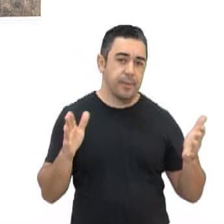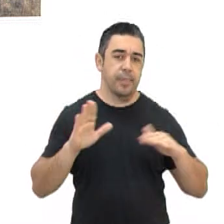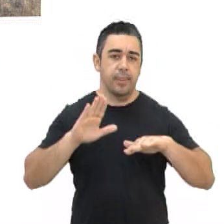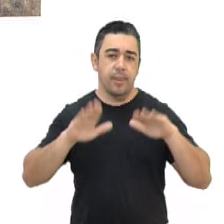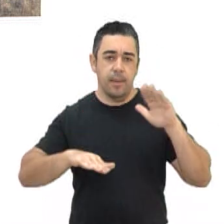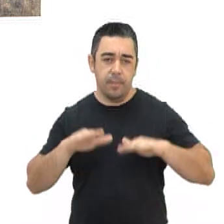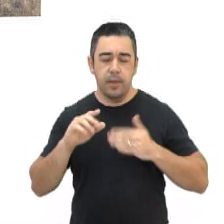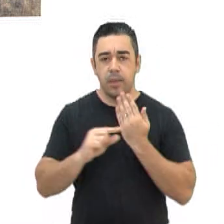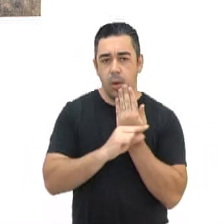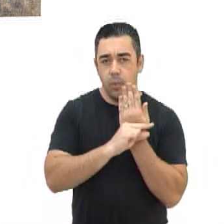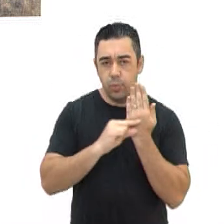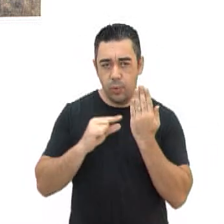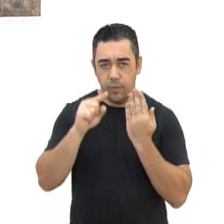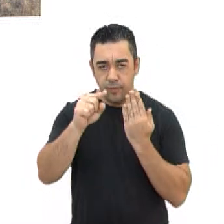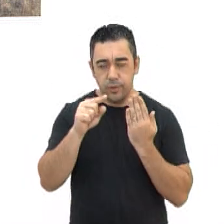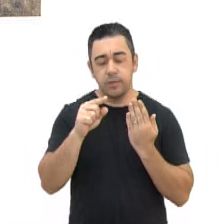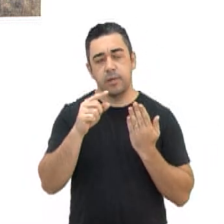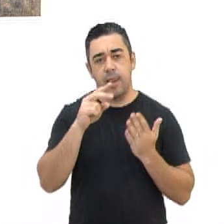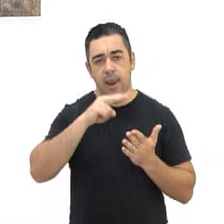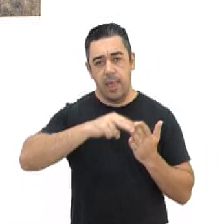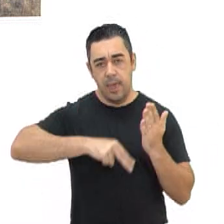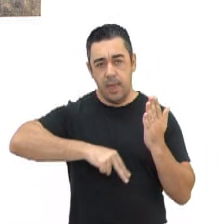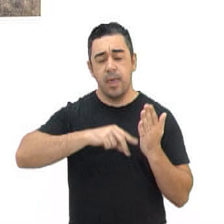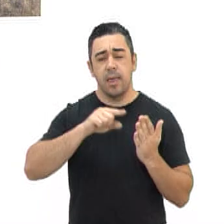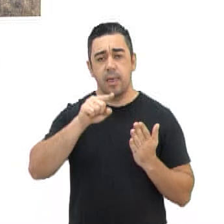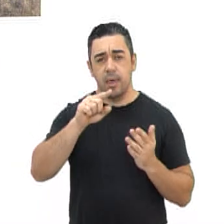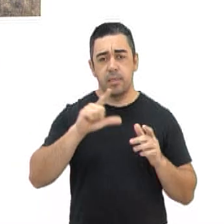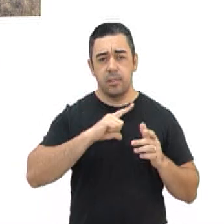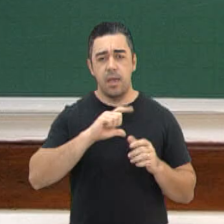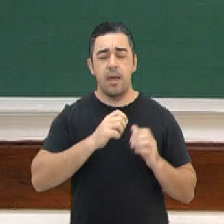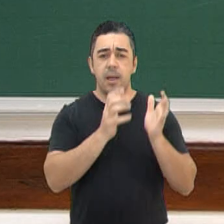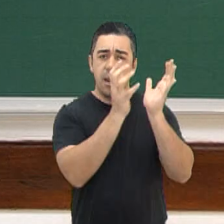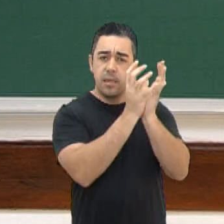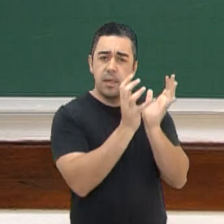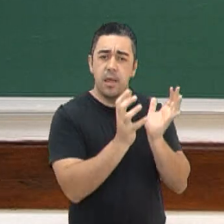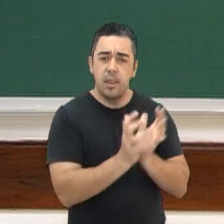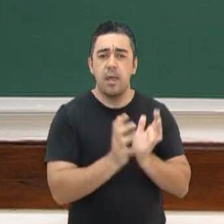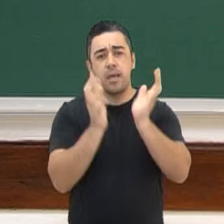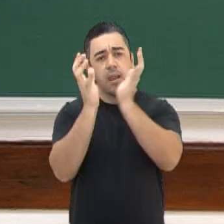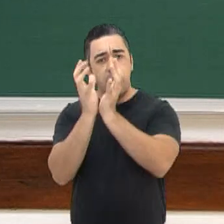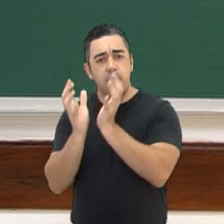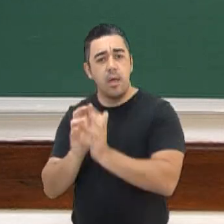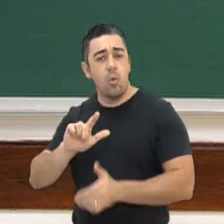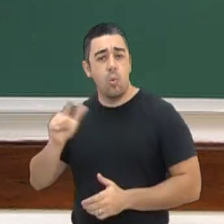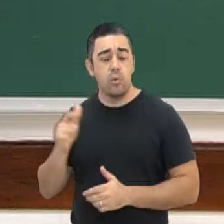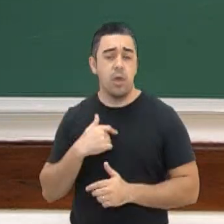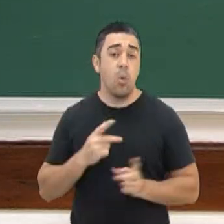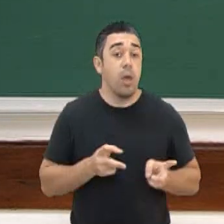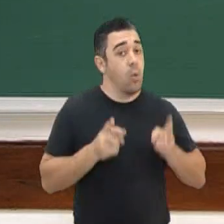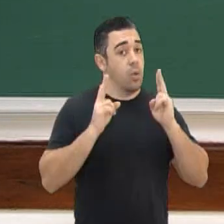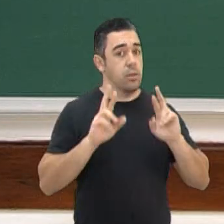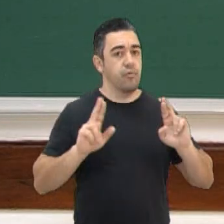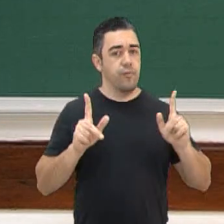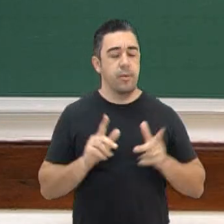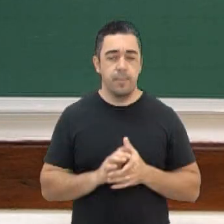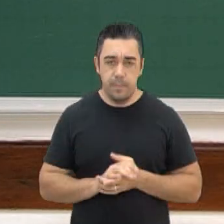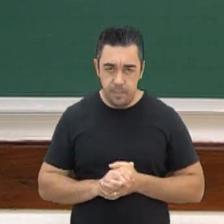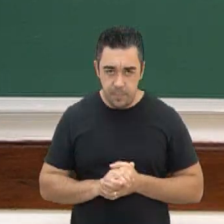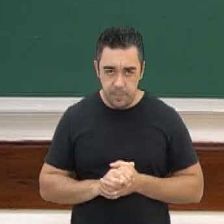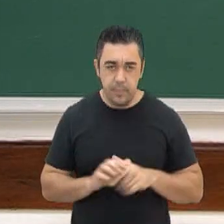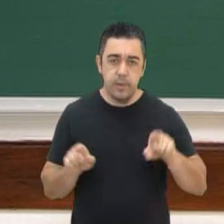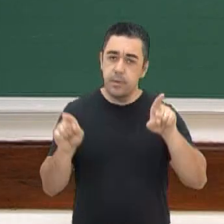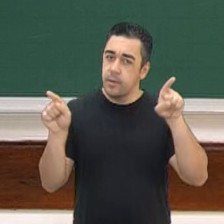obra, dependendo do autor que você utiliza, pode ser que ele classifique de outra forma. fizemos um recorte.